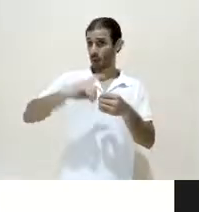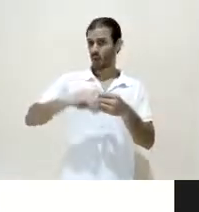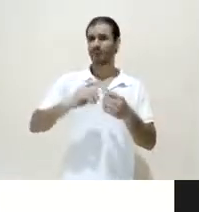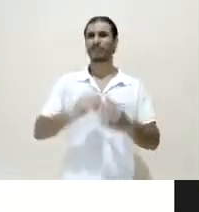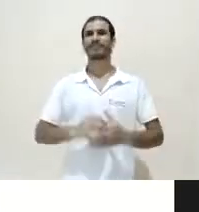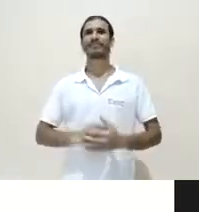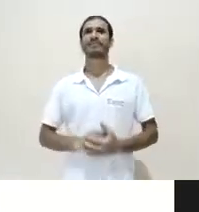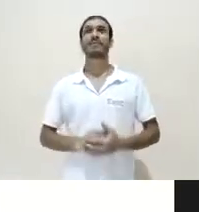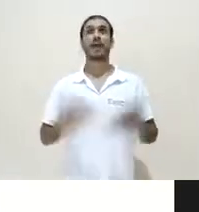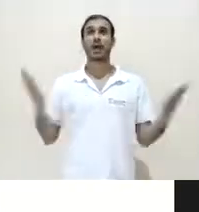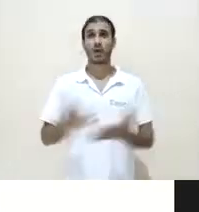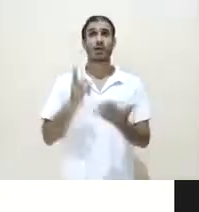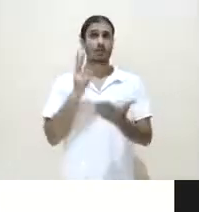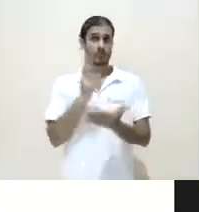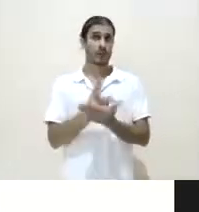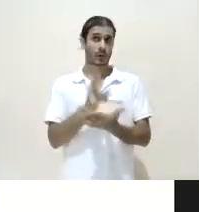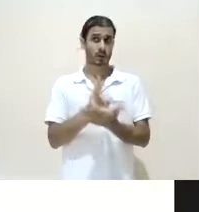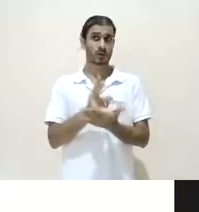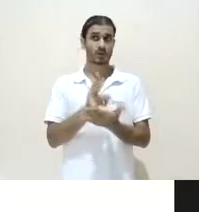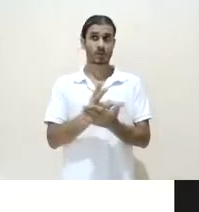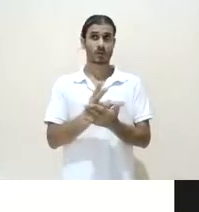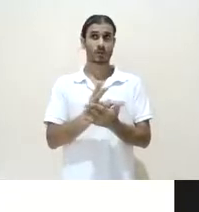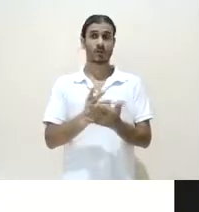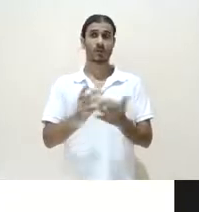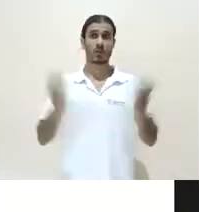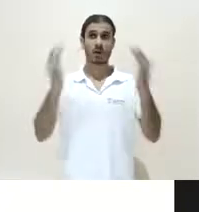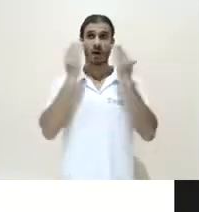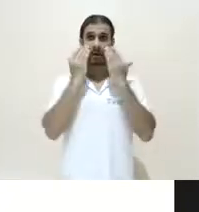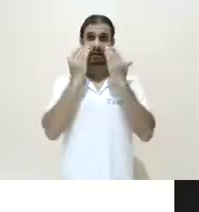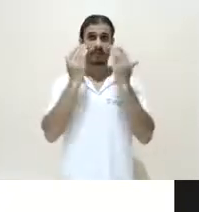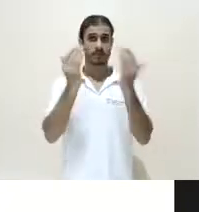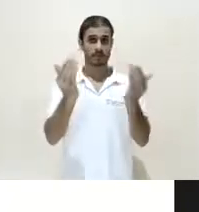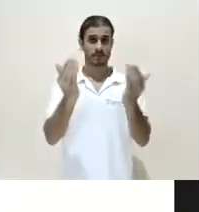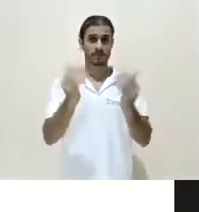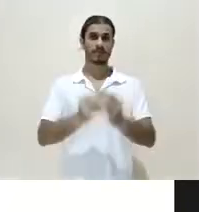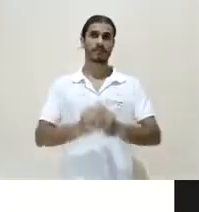dar continuidade às apresentações, né? No primeiro bloco a gente teve